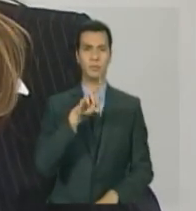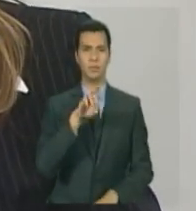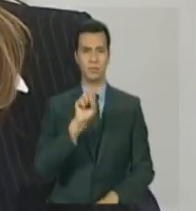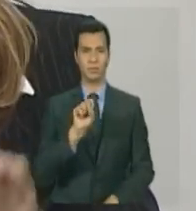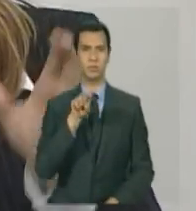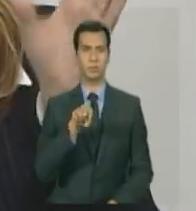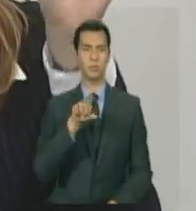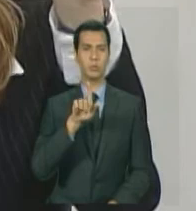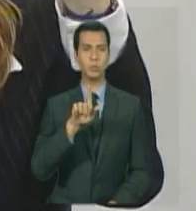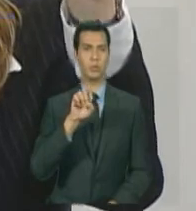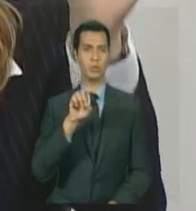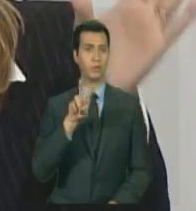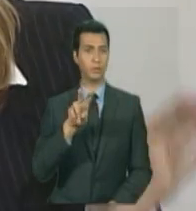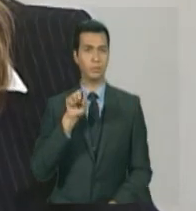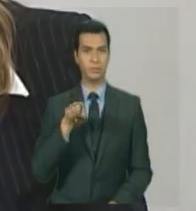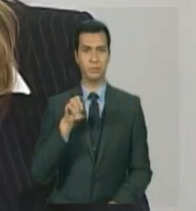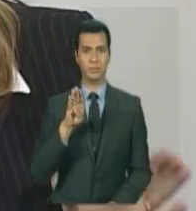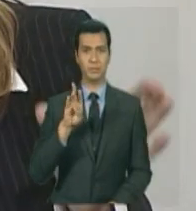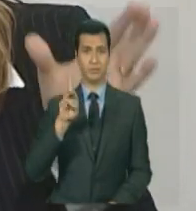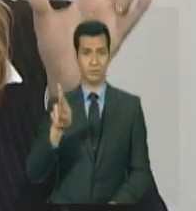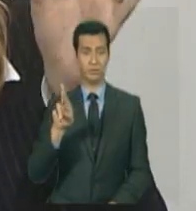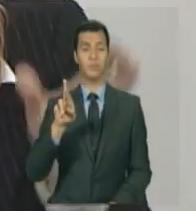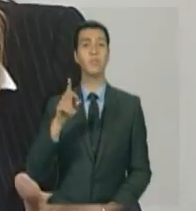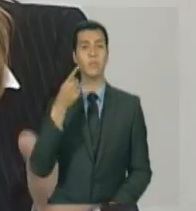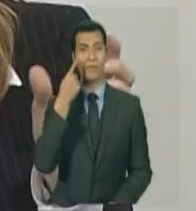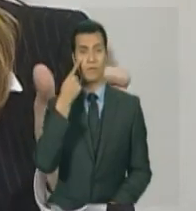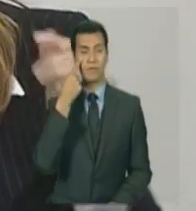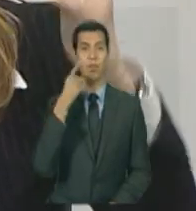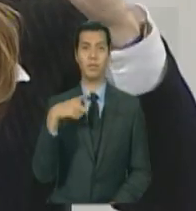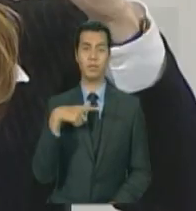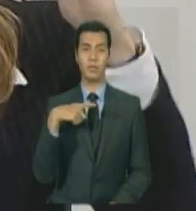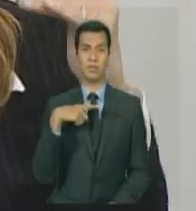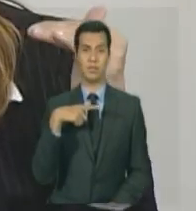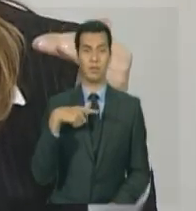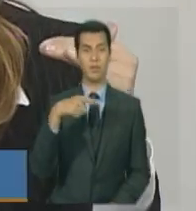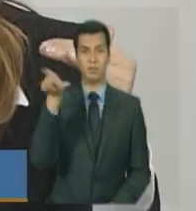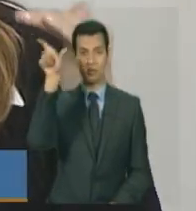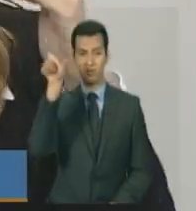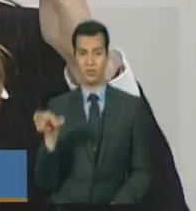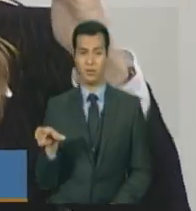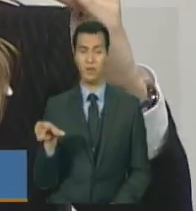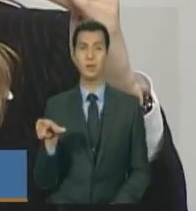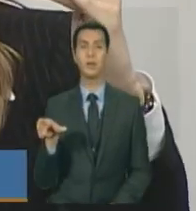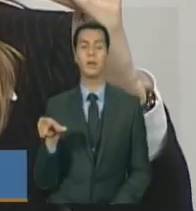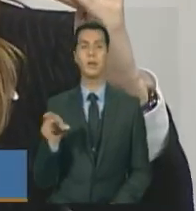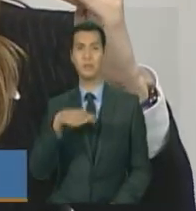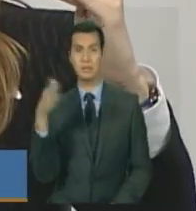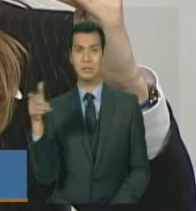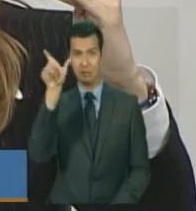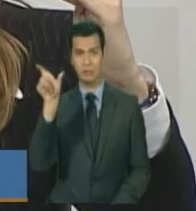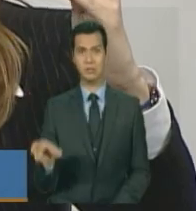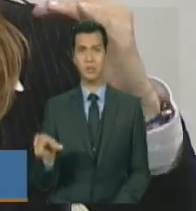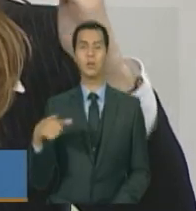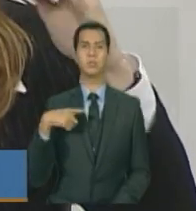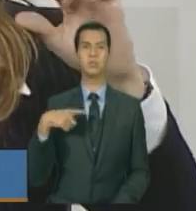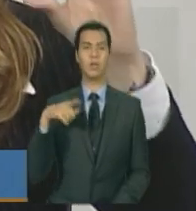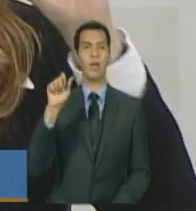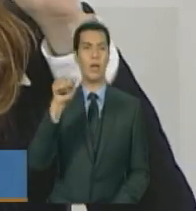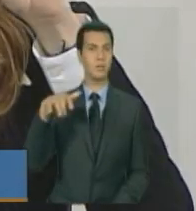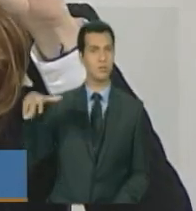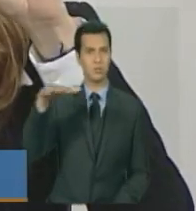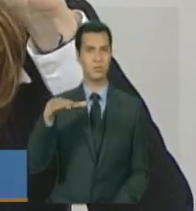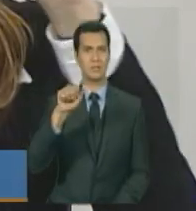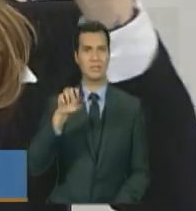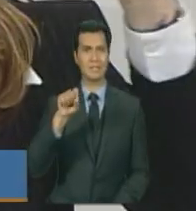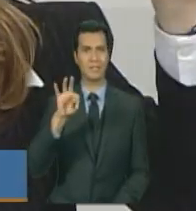www.mds.gov.br, você vai encontrar um menu do seu lado esquerdo, e onde tem assistência social, você clica em assistência social, em seguida tem